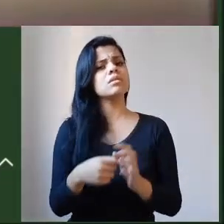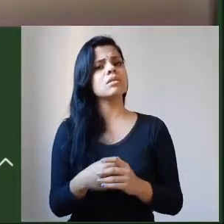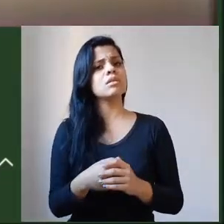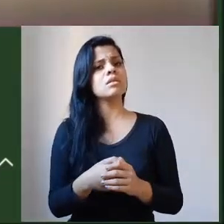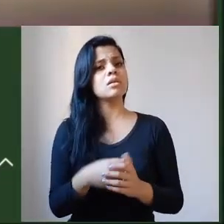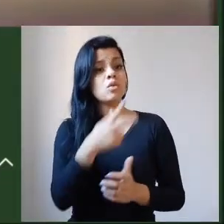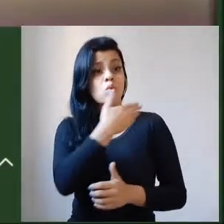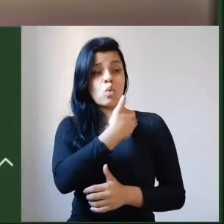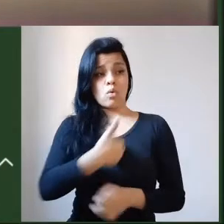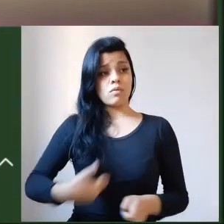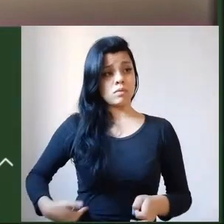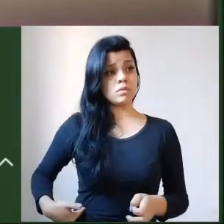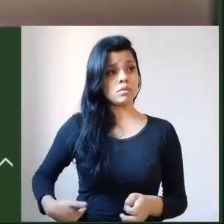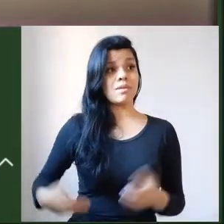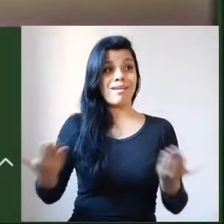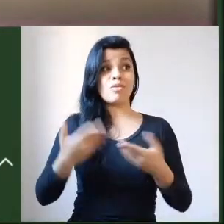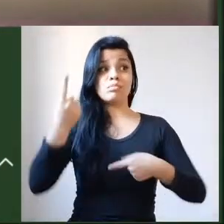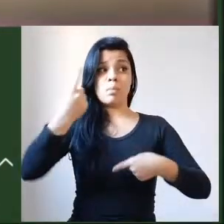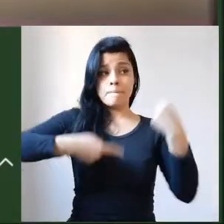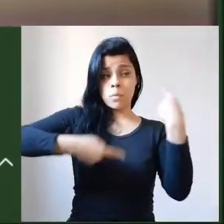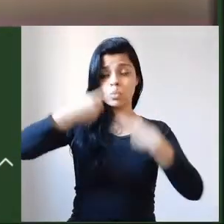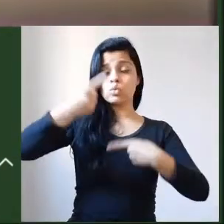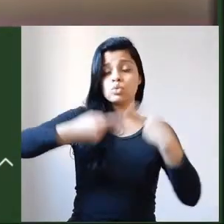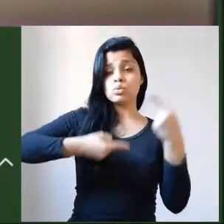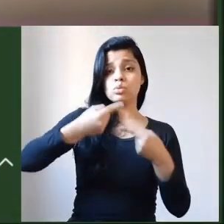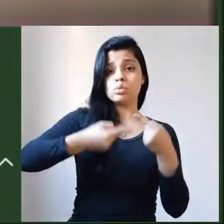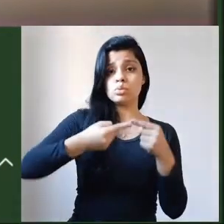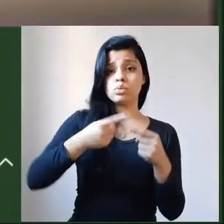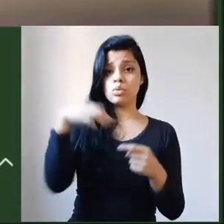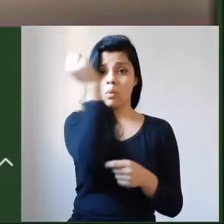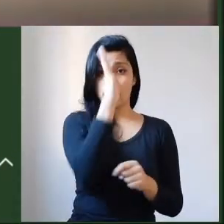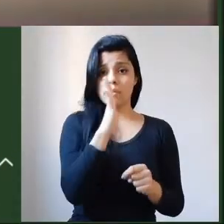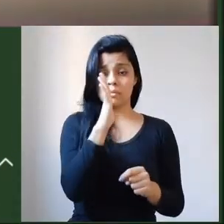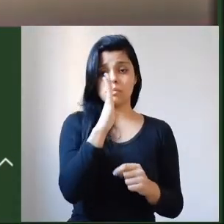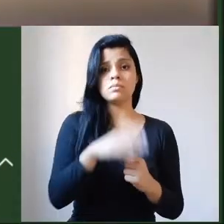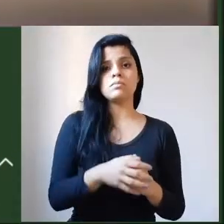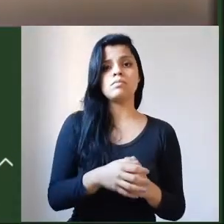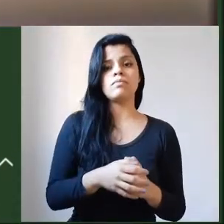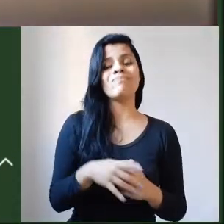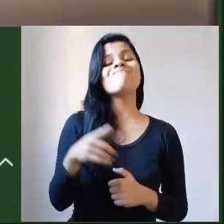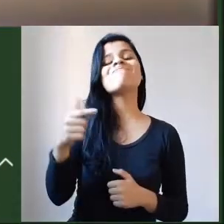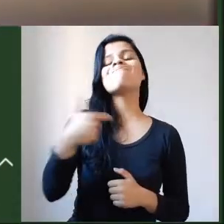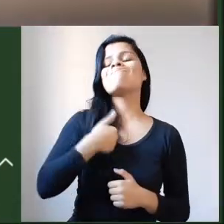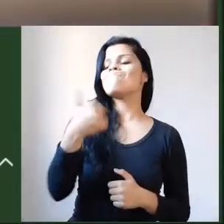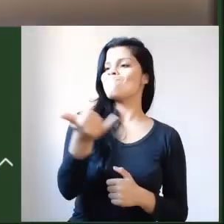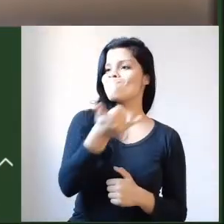porque novamente a condução de um problema,